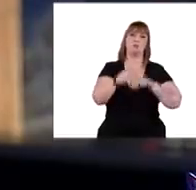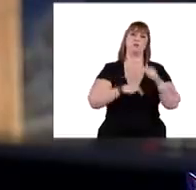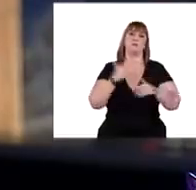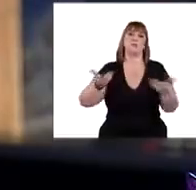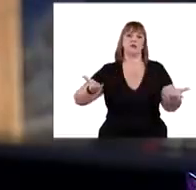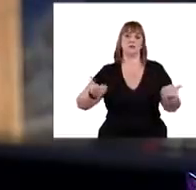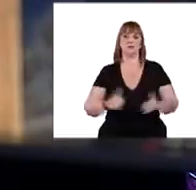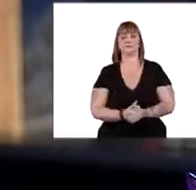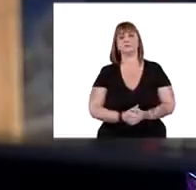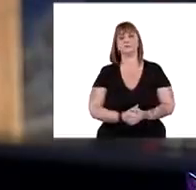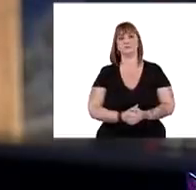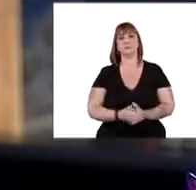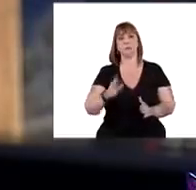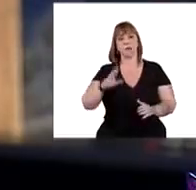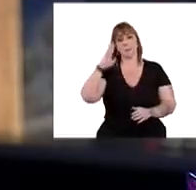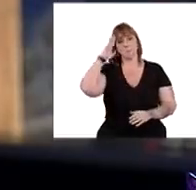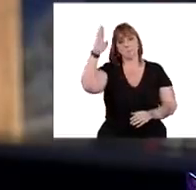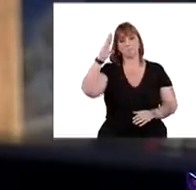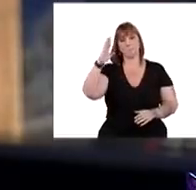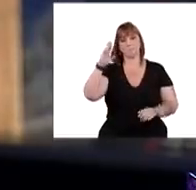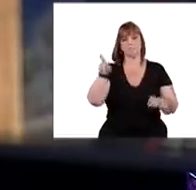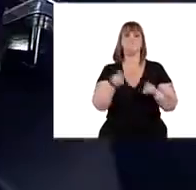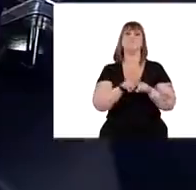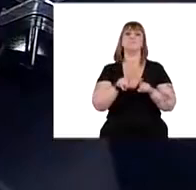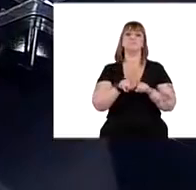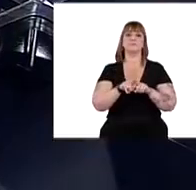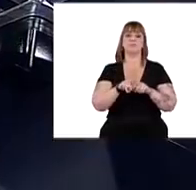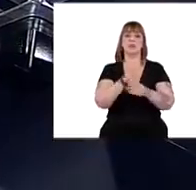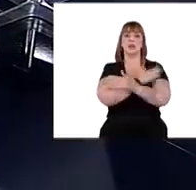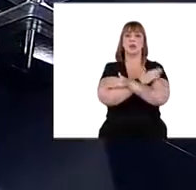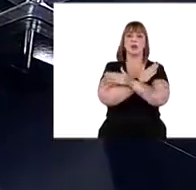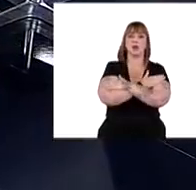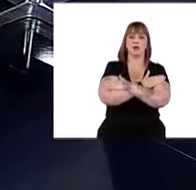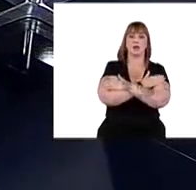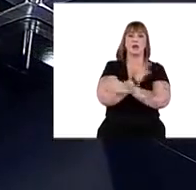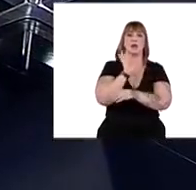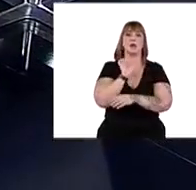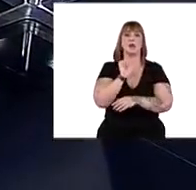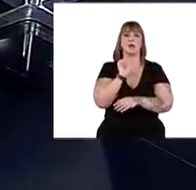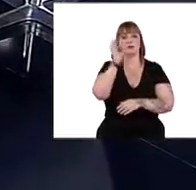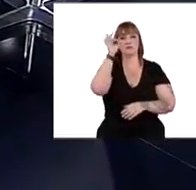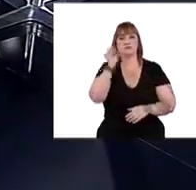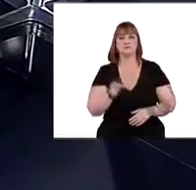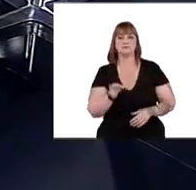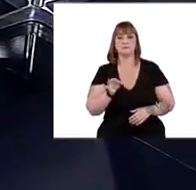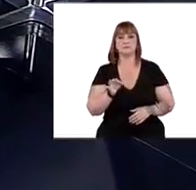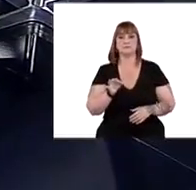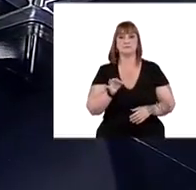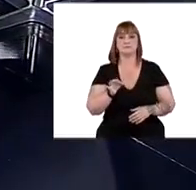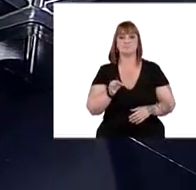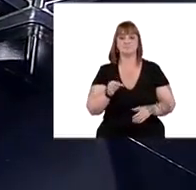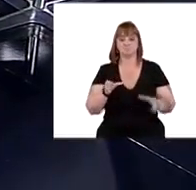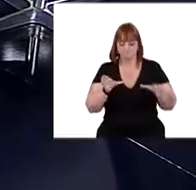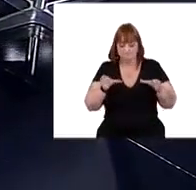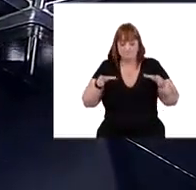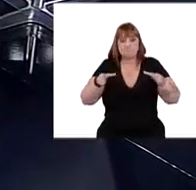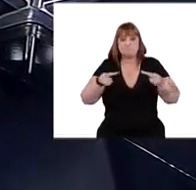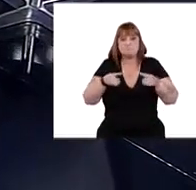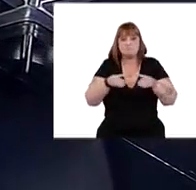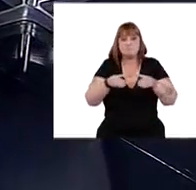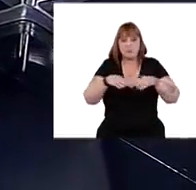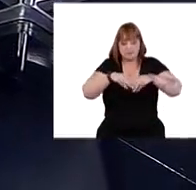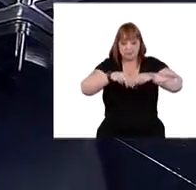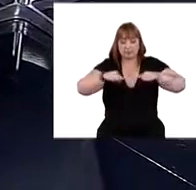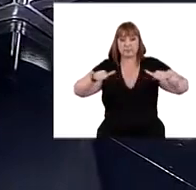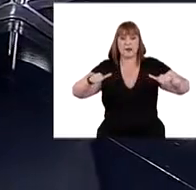trabalho. Mas uma das causas também para esse desemprego é exatamente essa concentração de